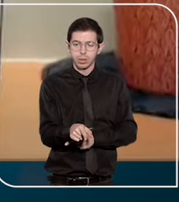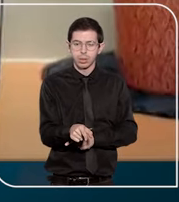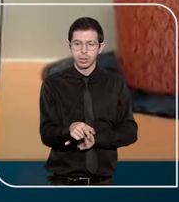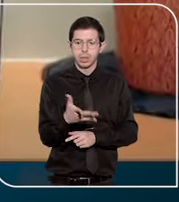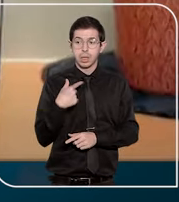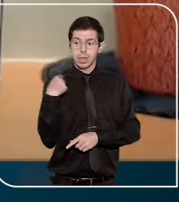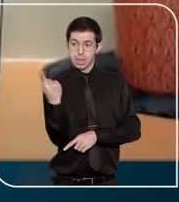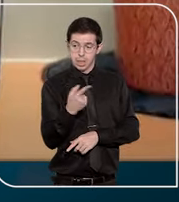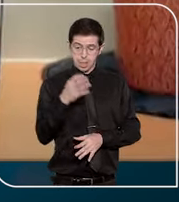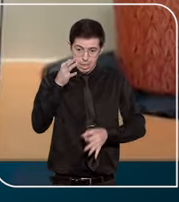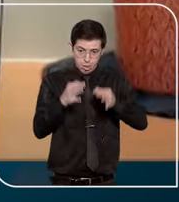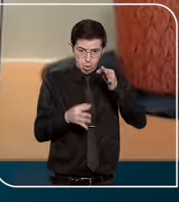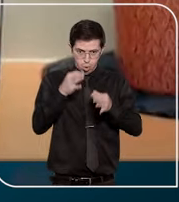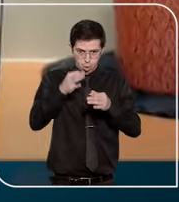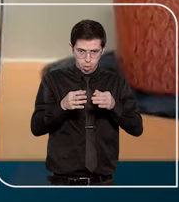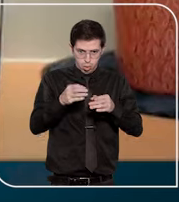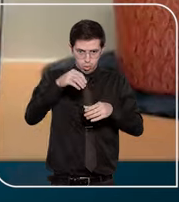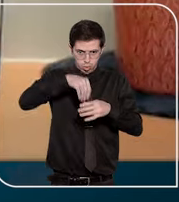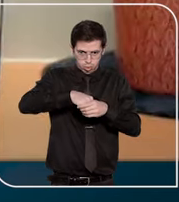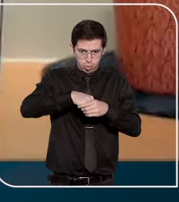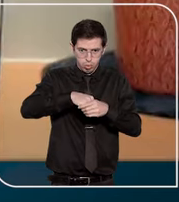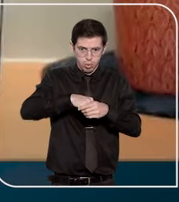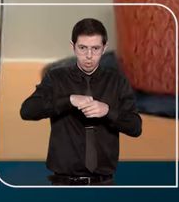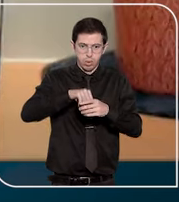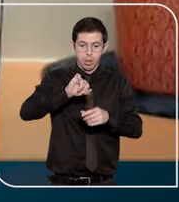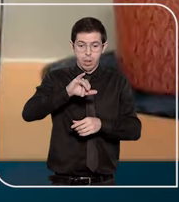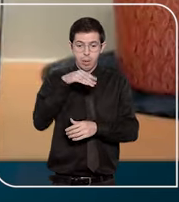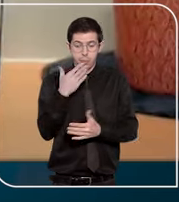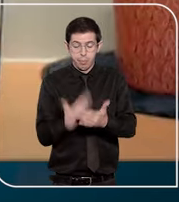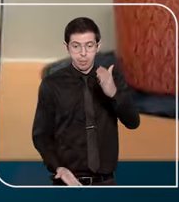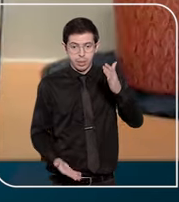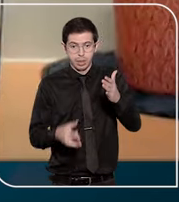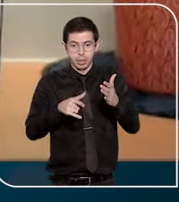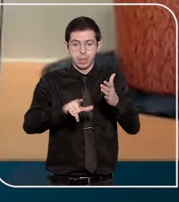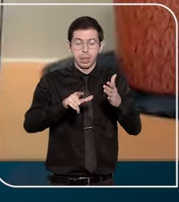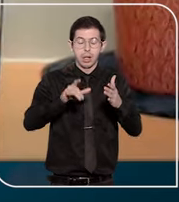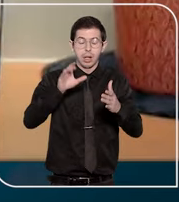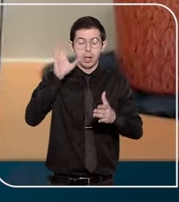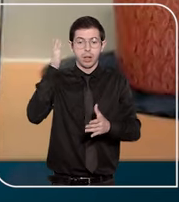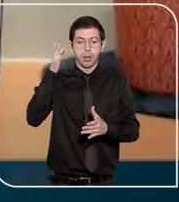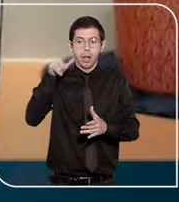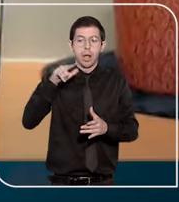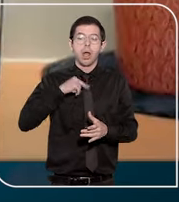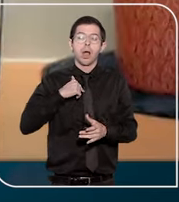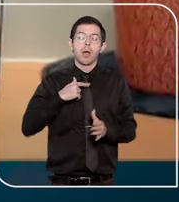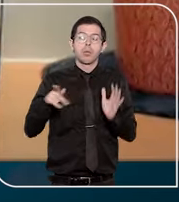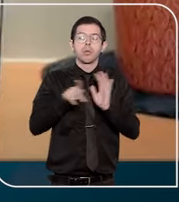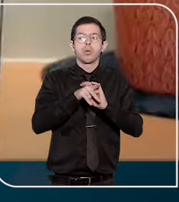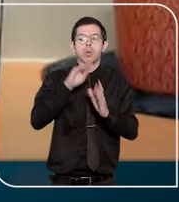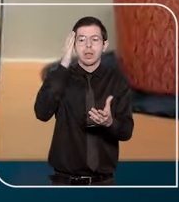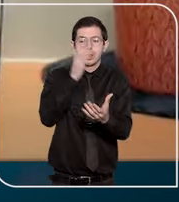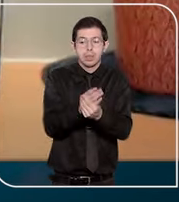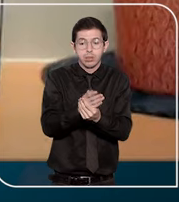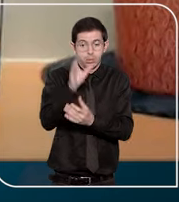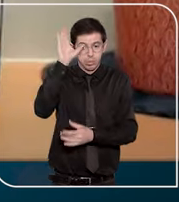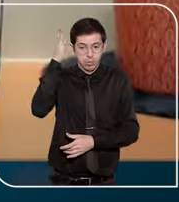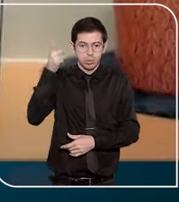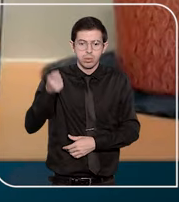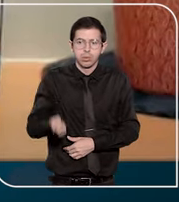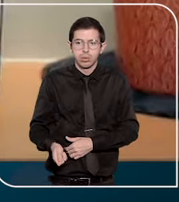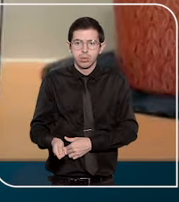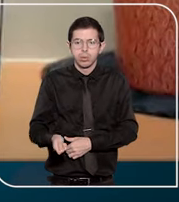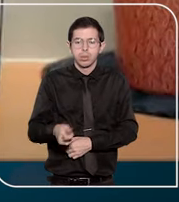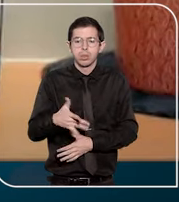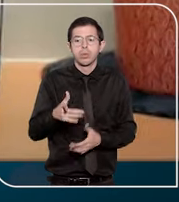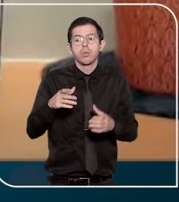jurídico, a forma de desconstruir coisa julgada é através da ação rescisória. Então, poderia sim o órgão